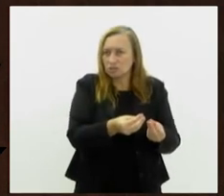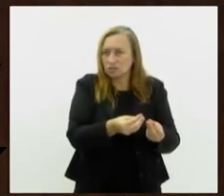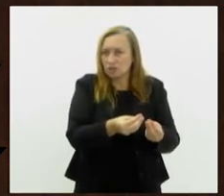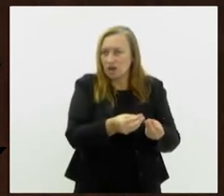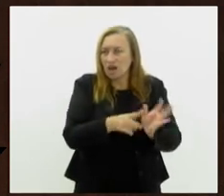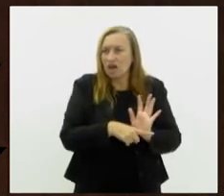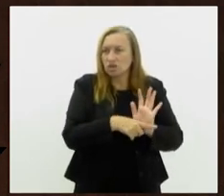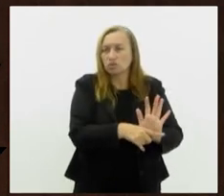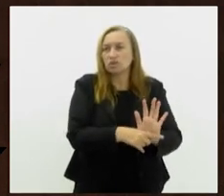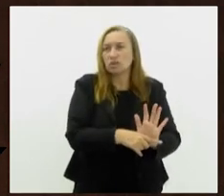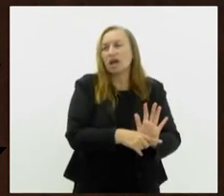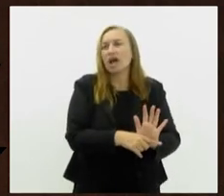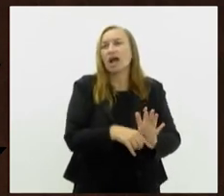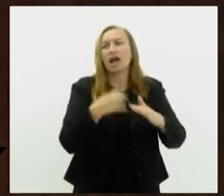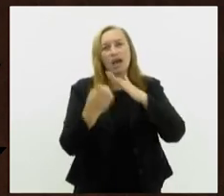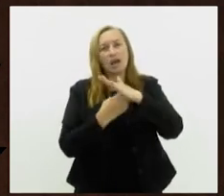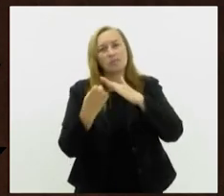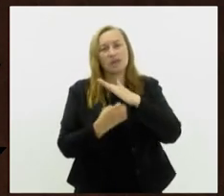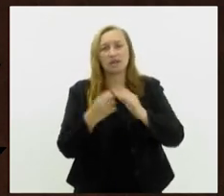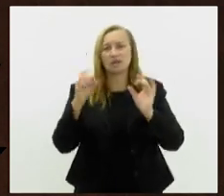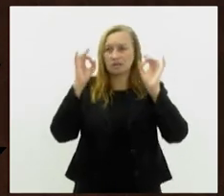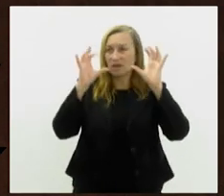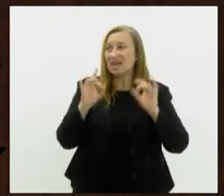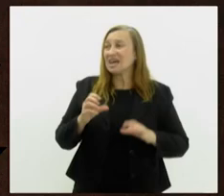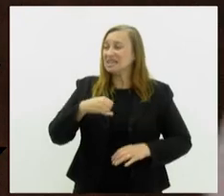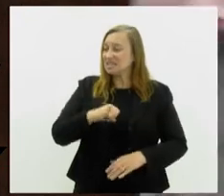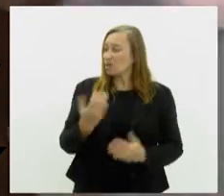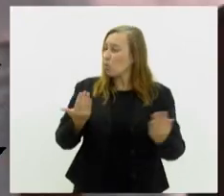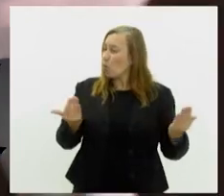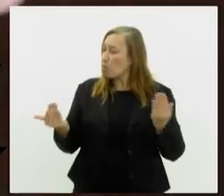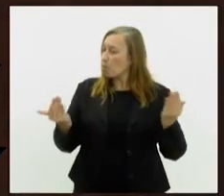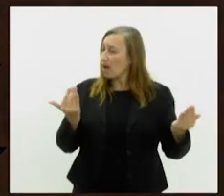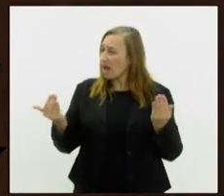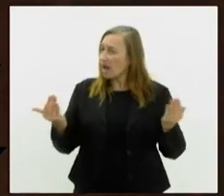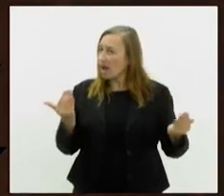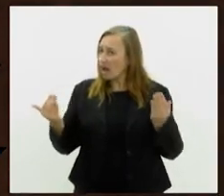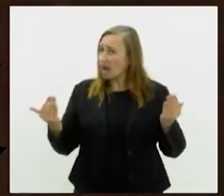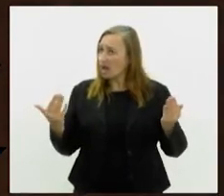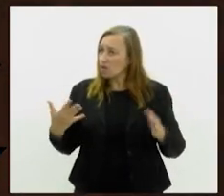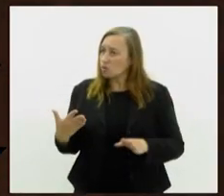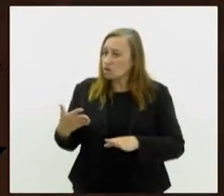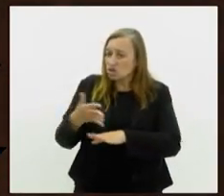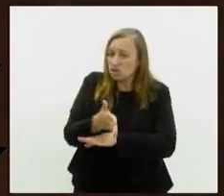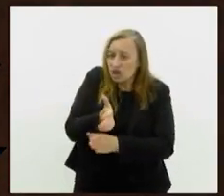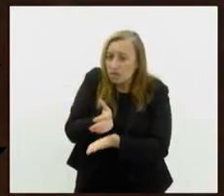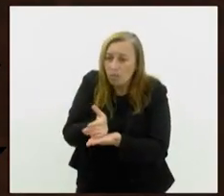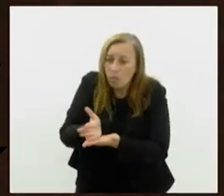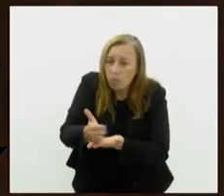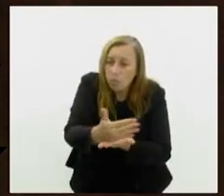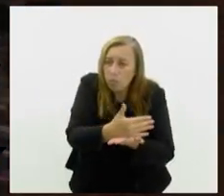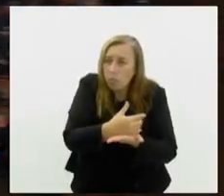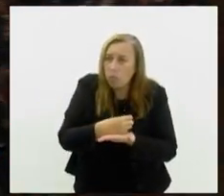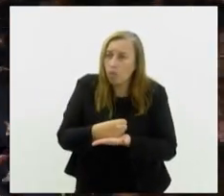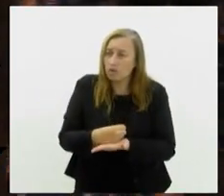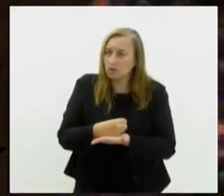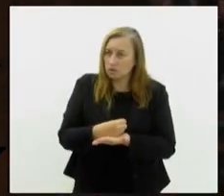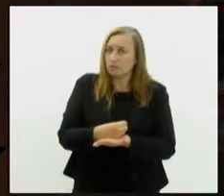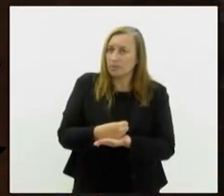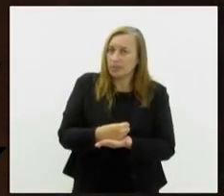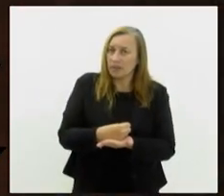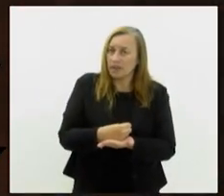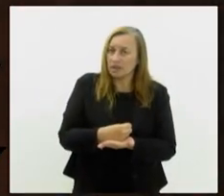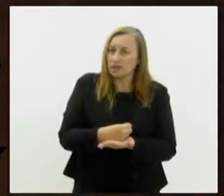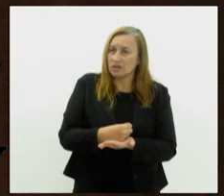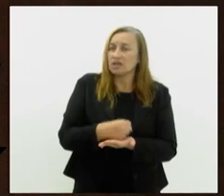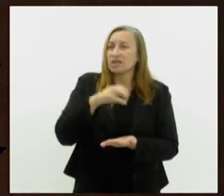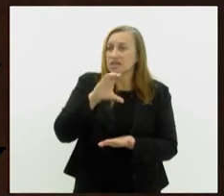específicas. Então, se a gente comparar aquilo que chega no aumento da arrecadação através do aumento da